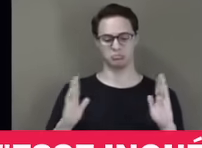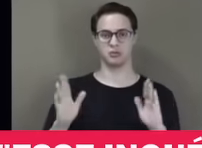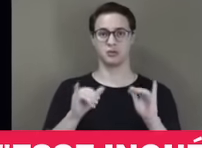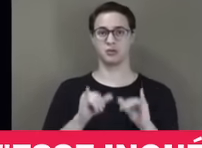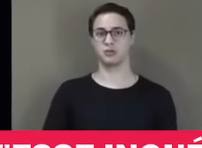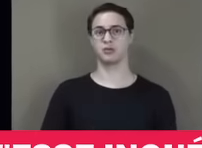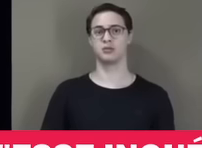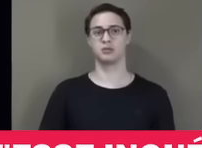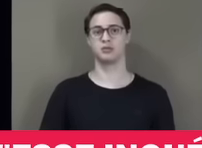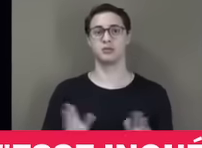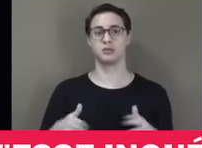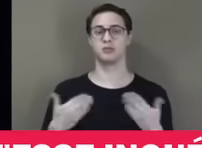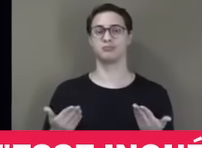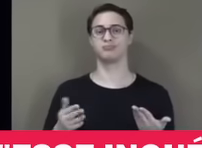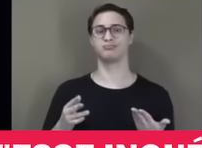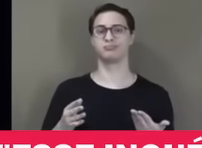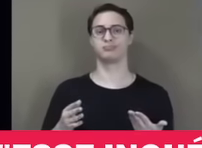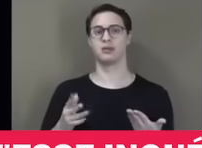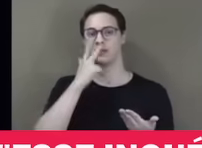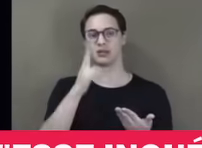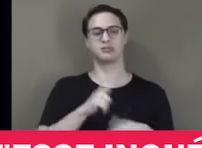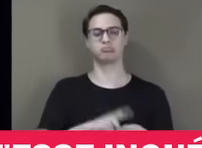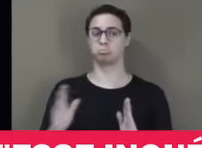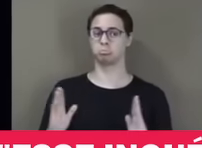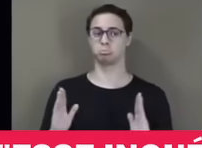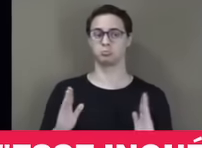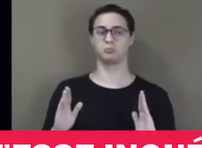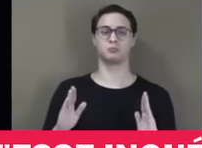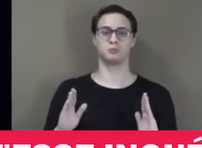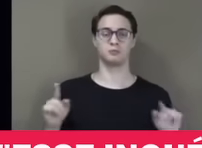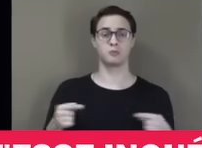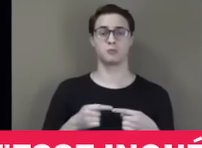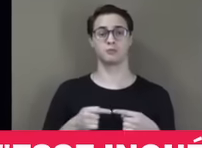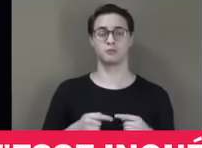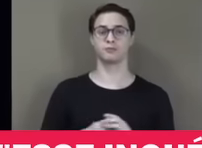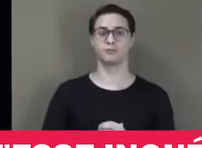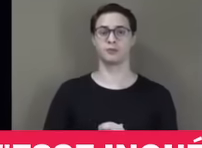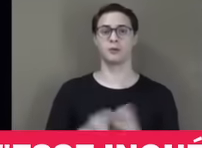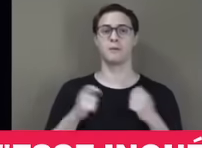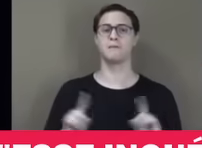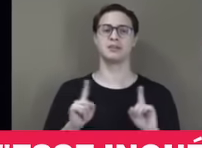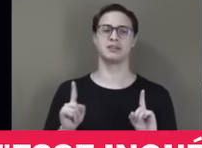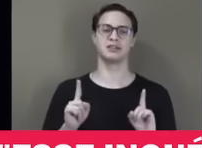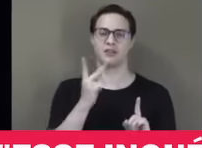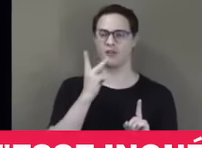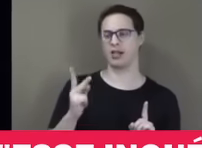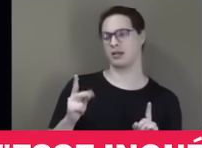permanência. Portanto, vai na direção correta da temporariedade, que é inerente ao conceito de república, sem entrar em